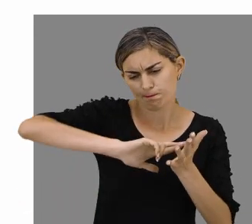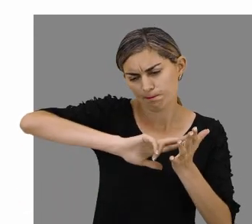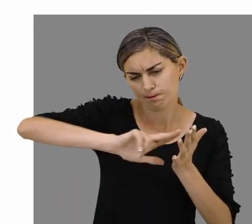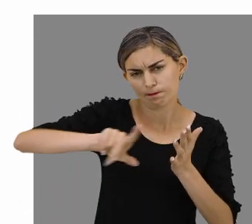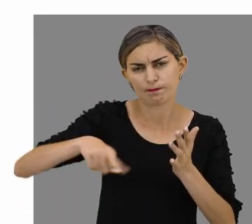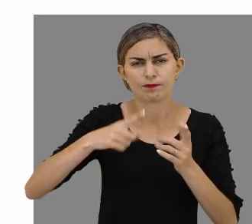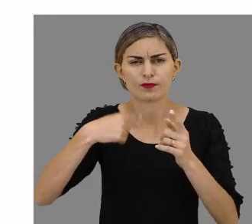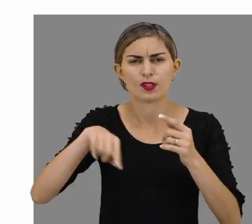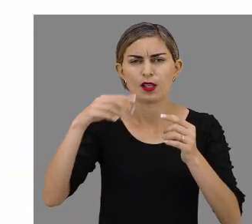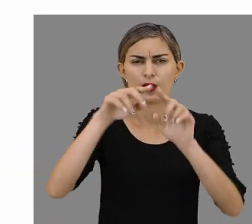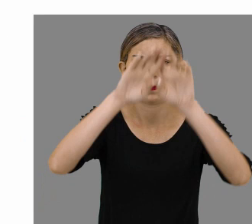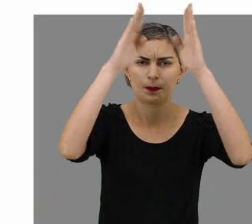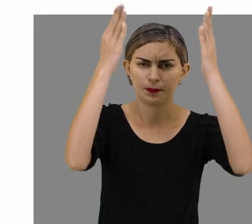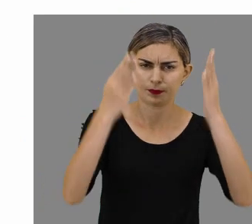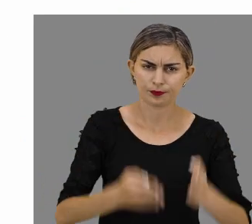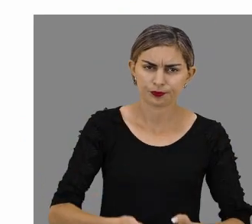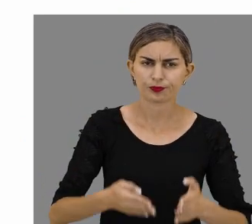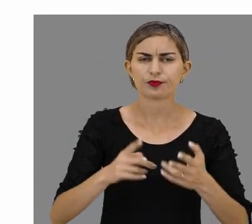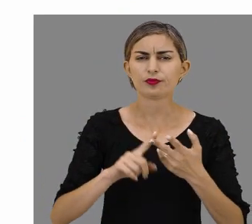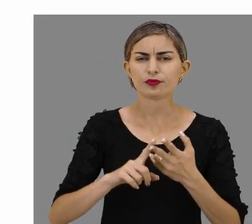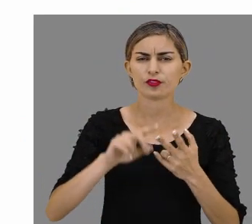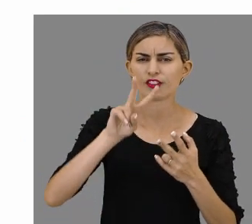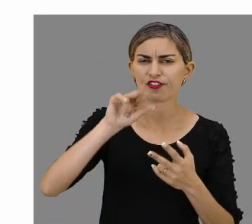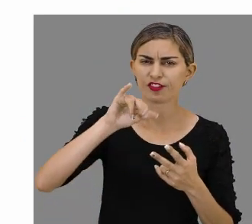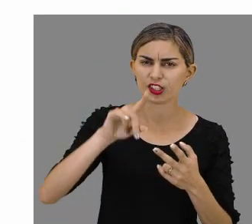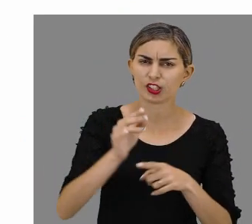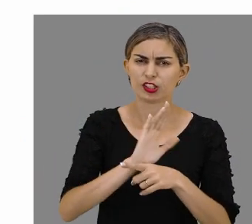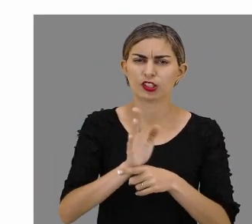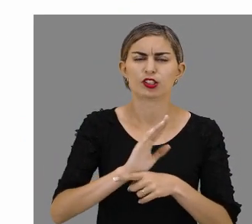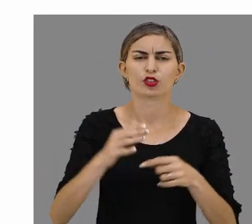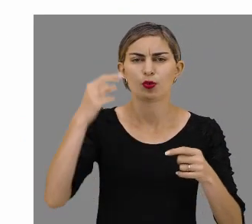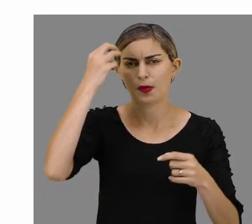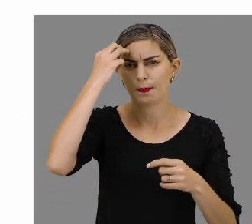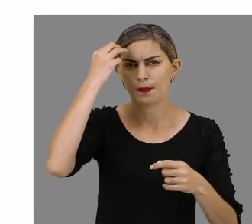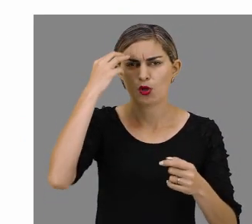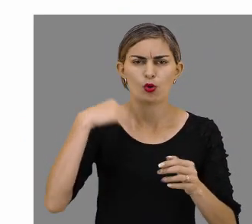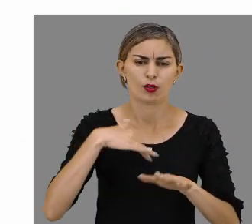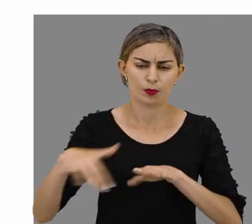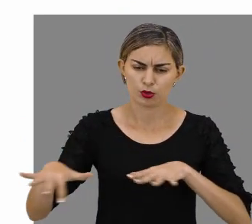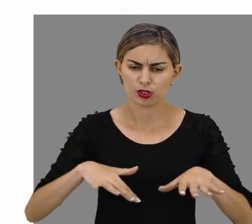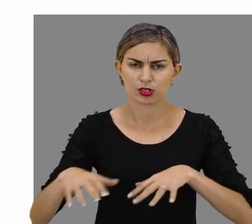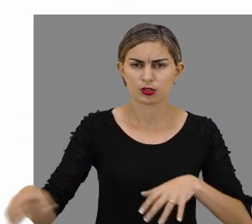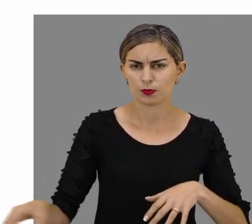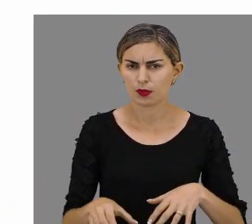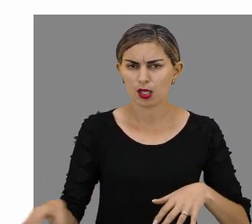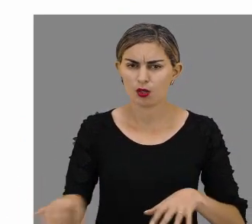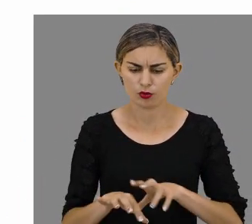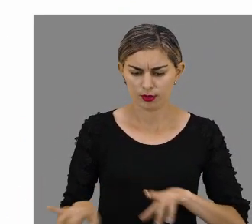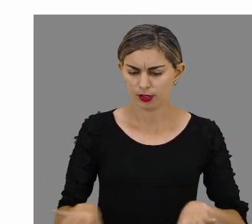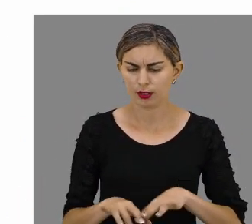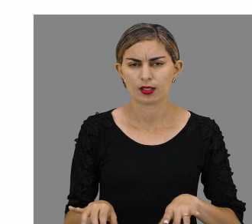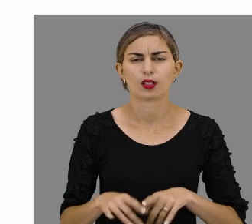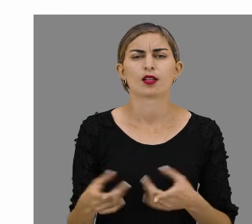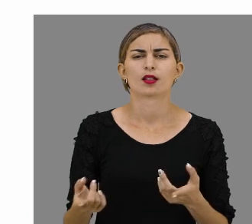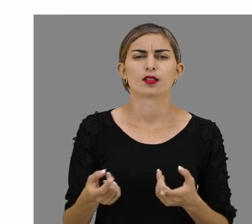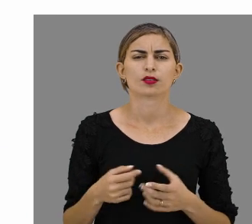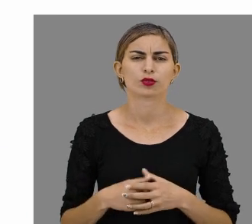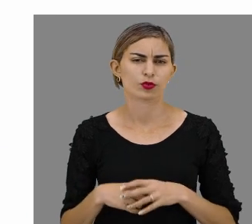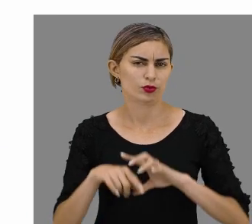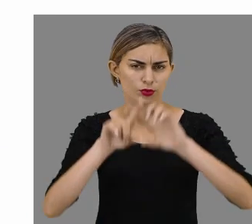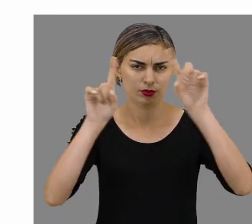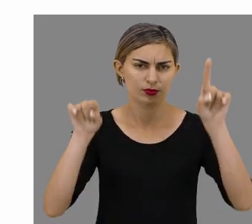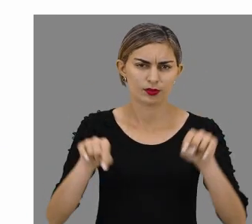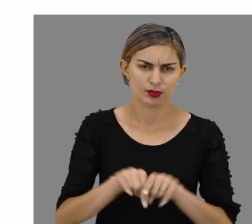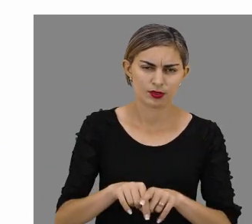componentes, como nossa placa de vídeo, placa de áudio, memória, processador, mouse, teclado, disco